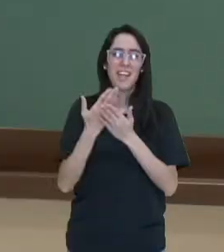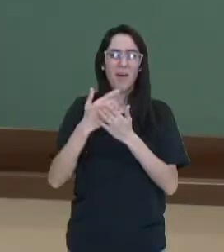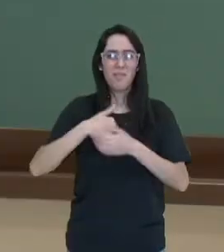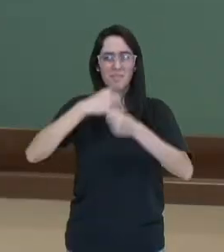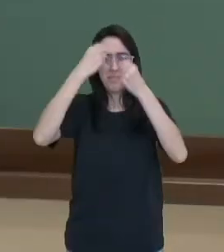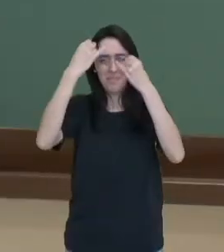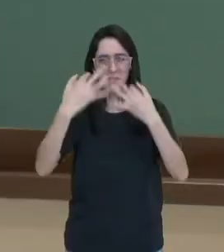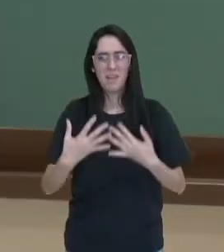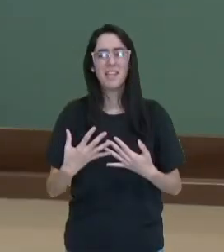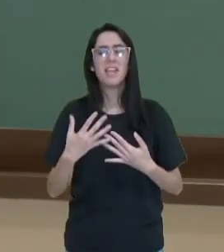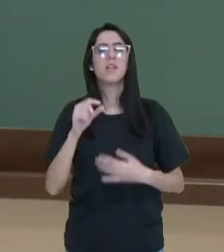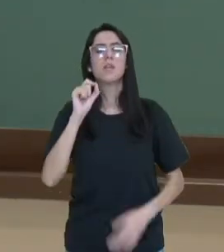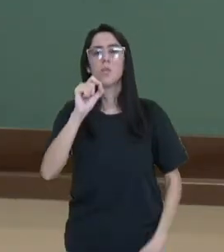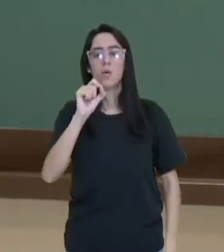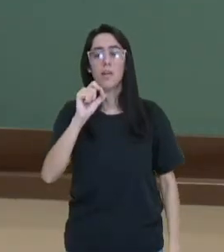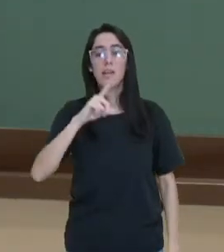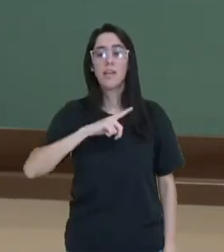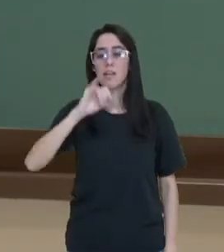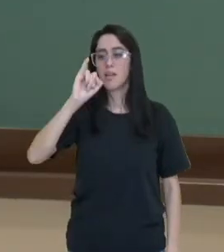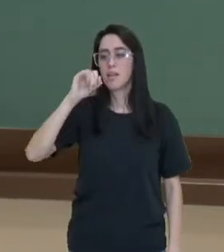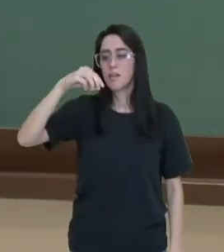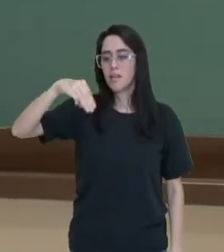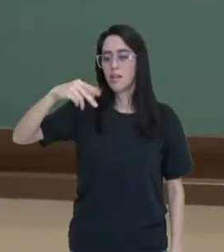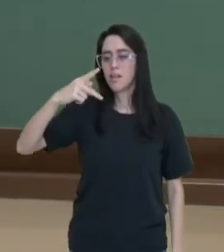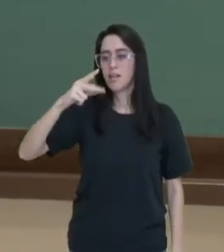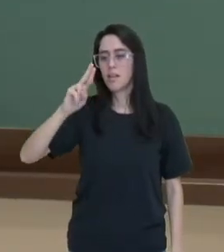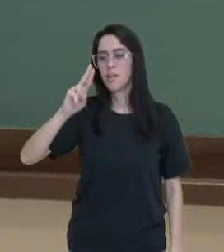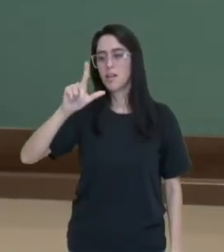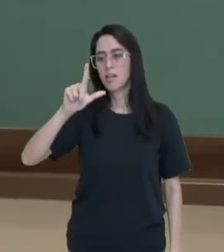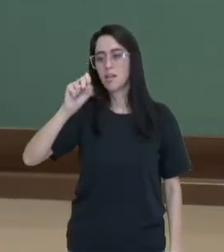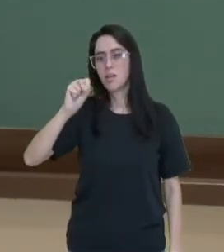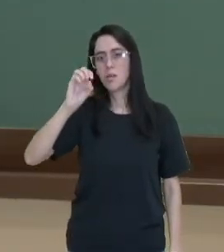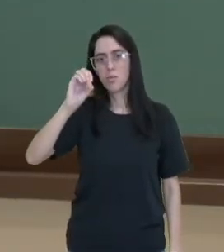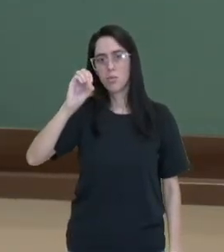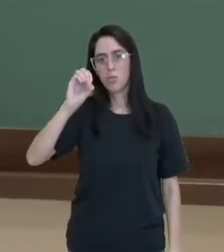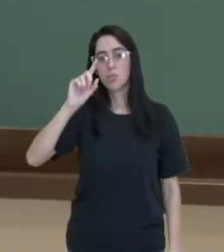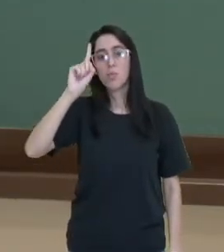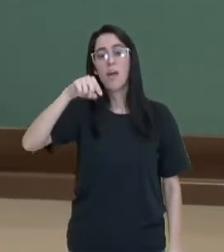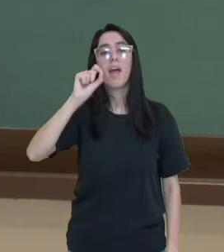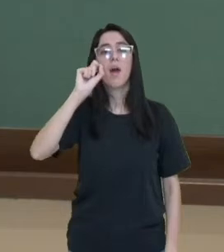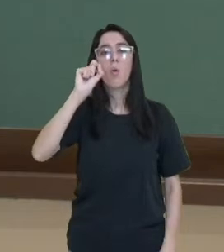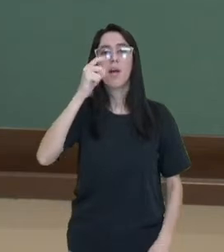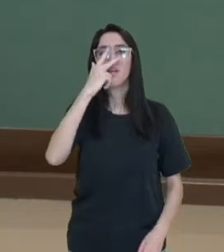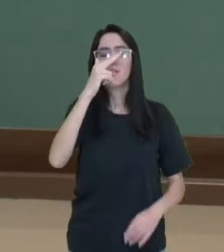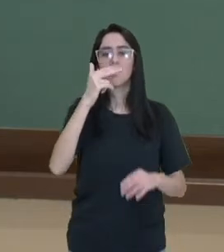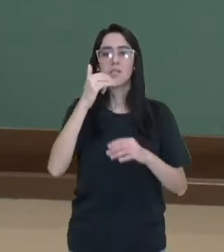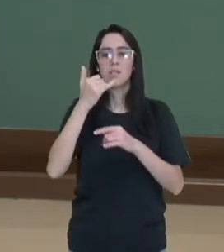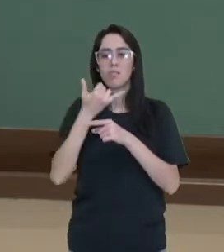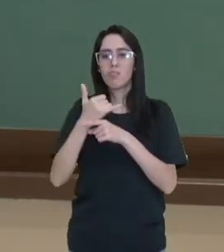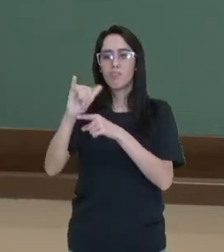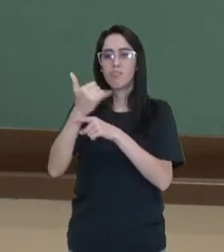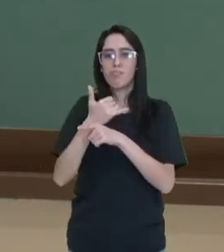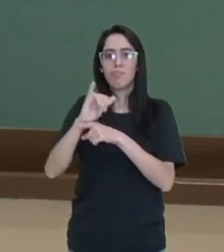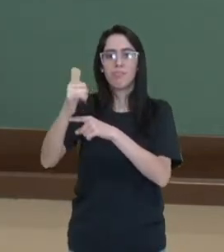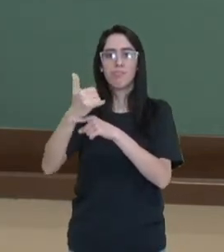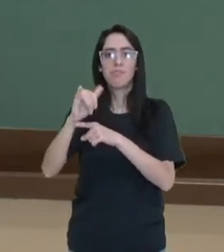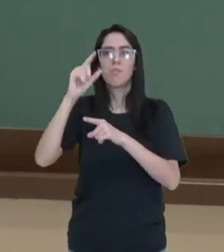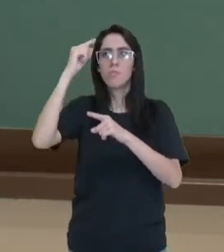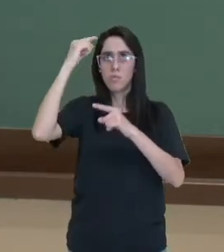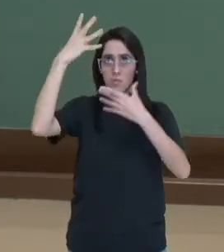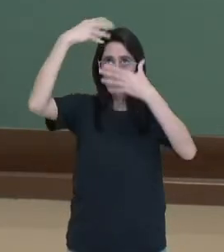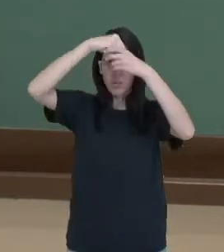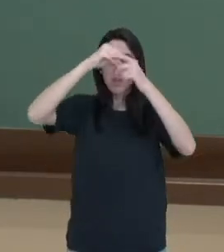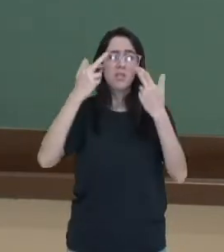nervoso que um impulso nervoso é uma corrente elétrica. Então imagine que é como se tivesse correntes